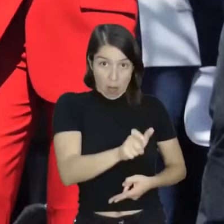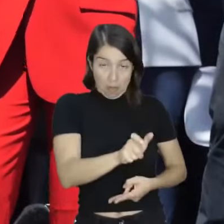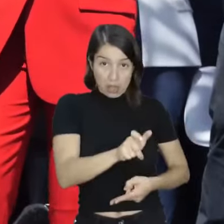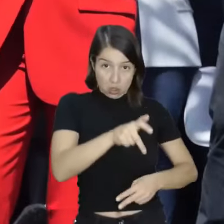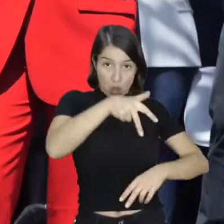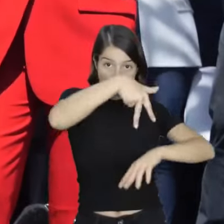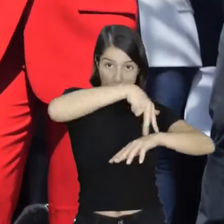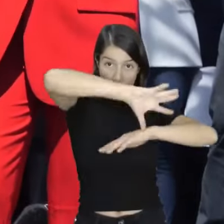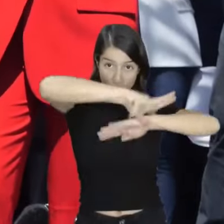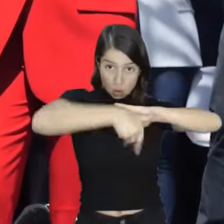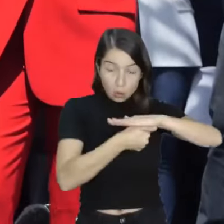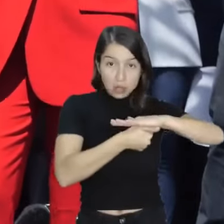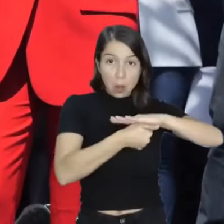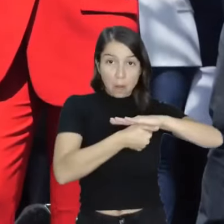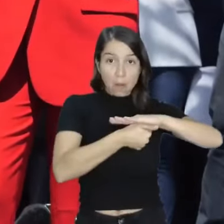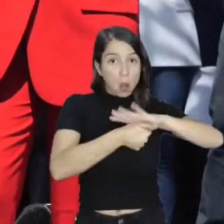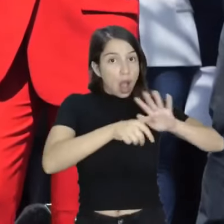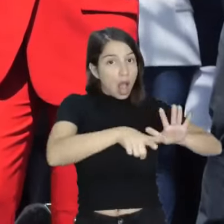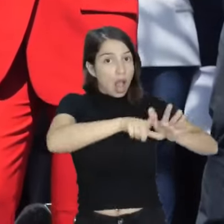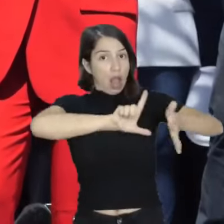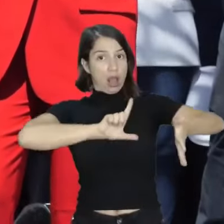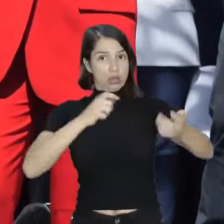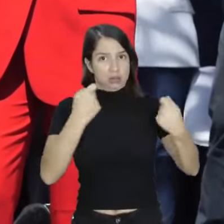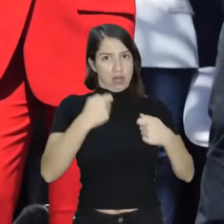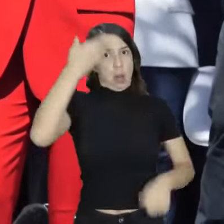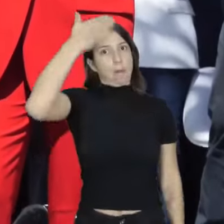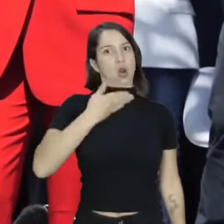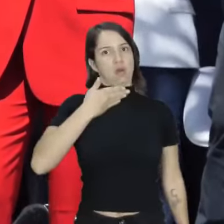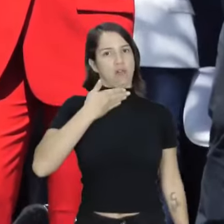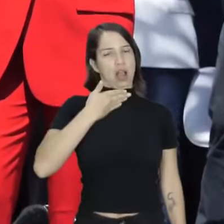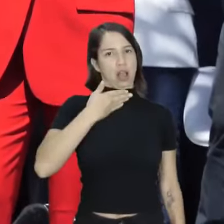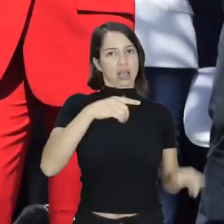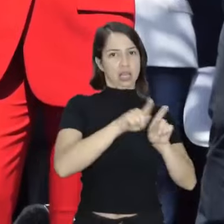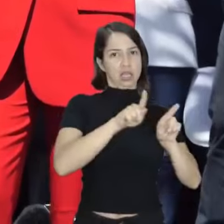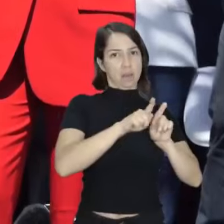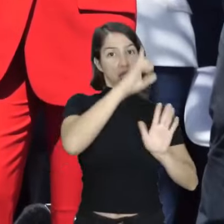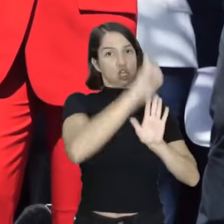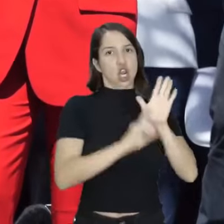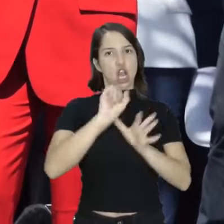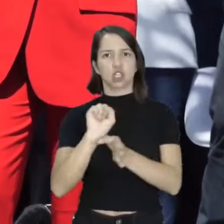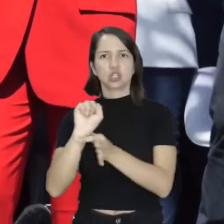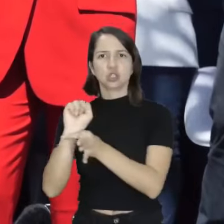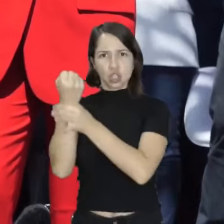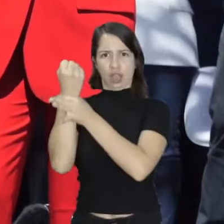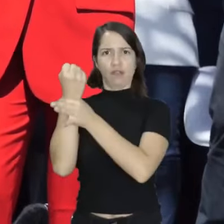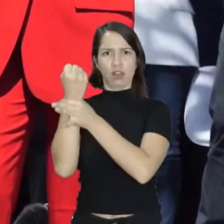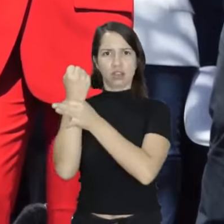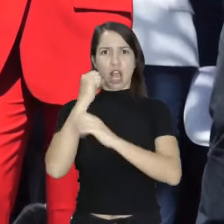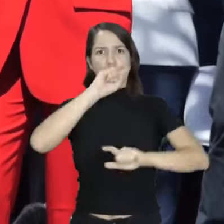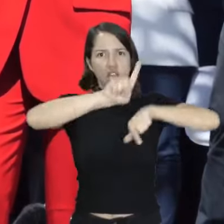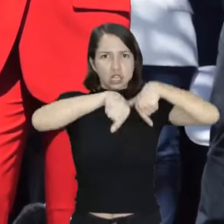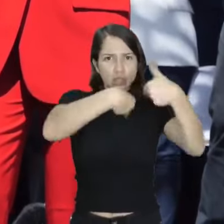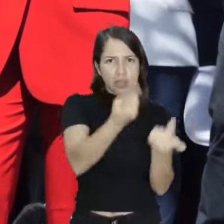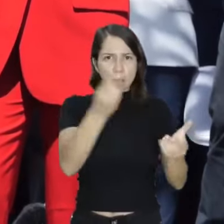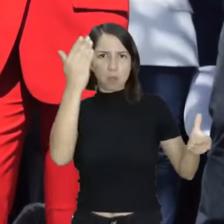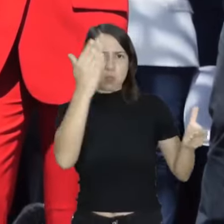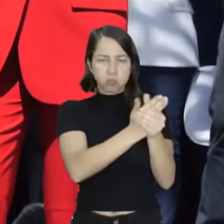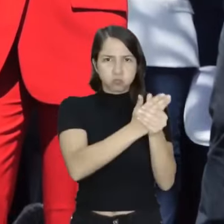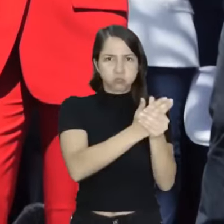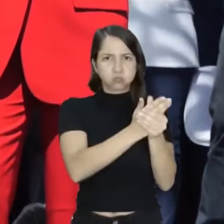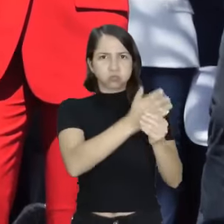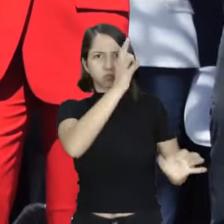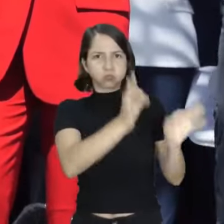condenar. Mas não fazer nenhuma sacanagem como fizeram com o nosso querido reitor, que certamente ele está lá